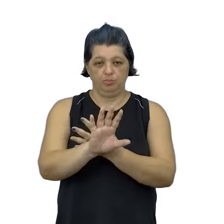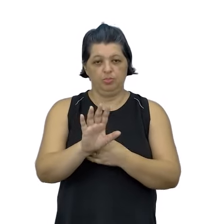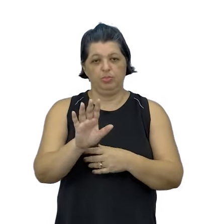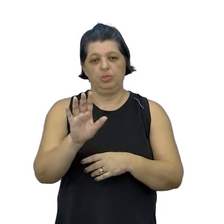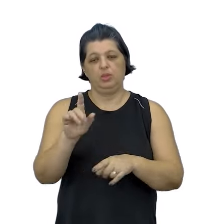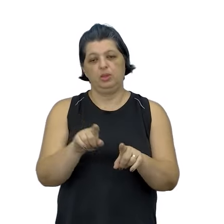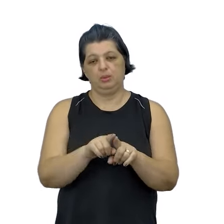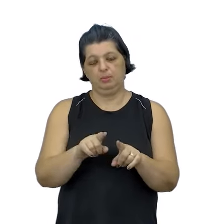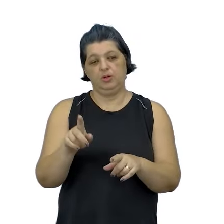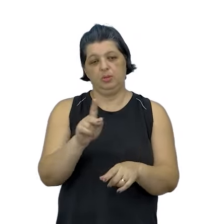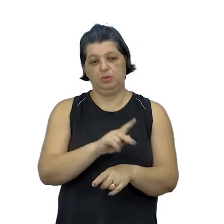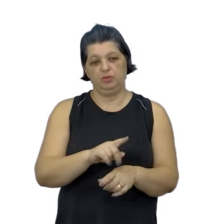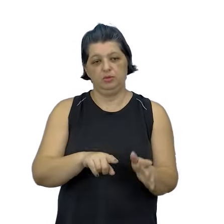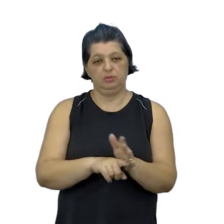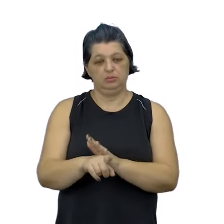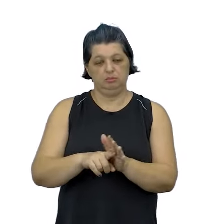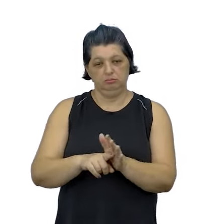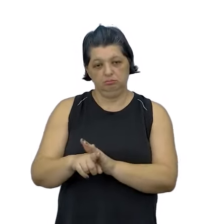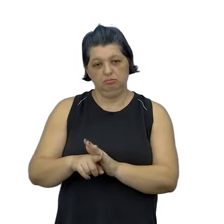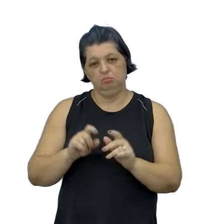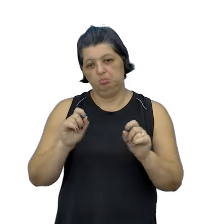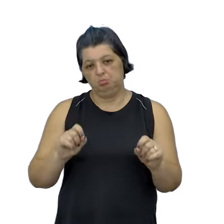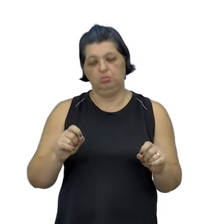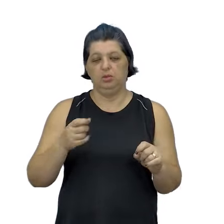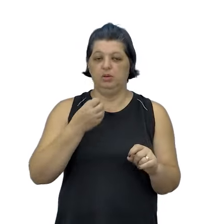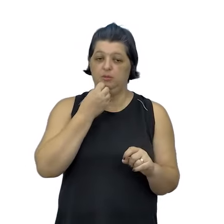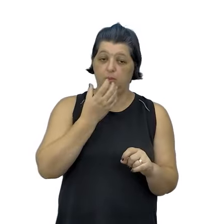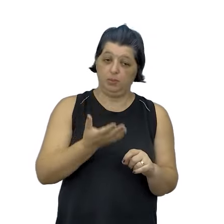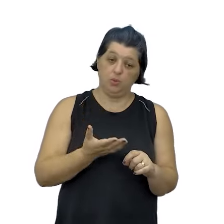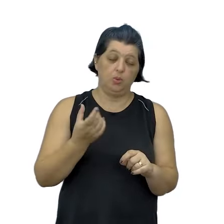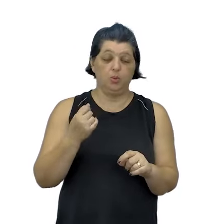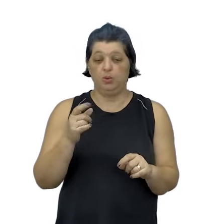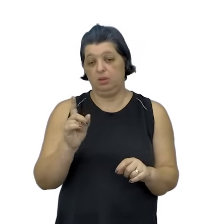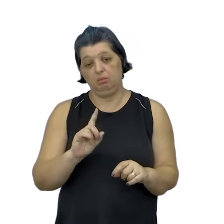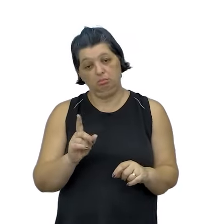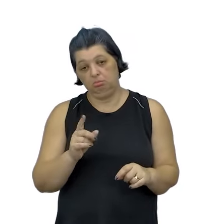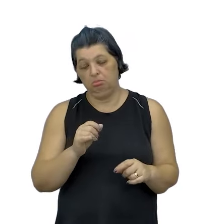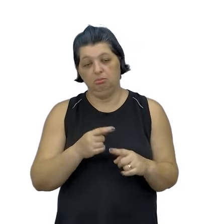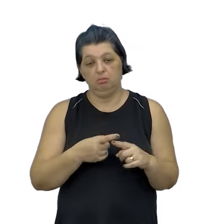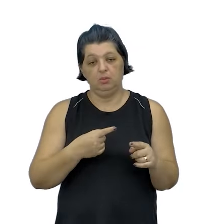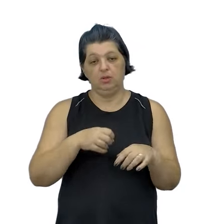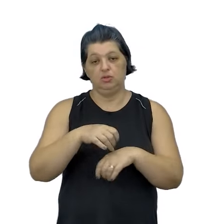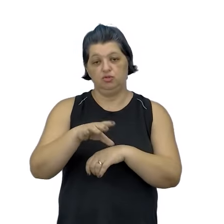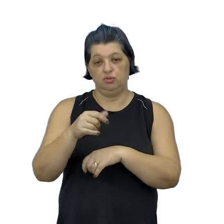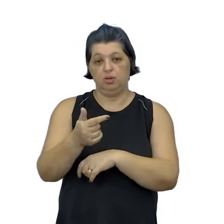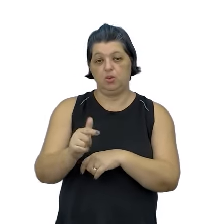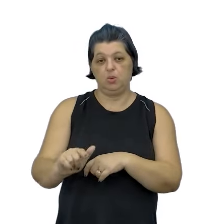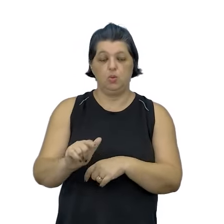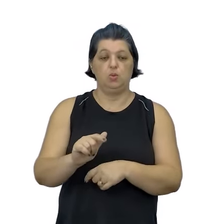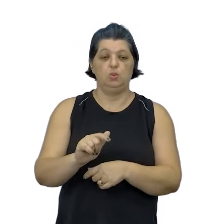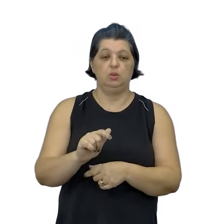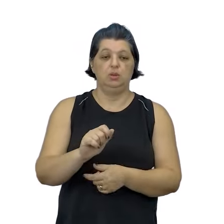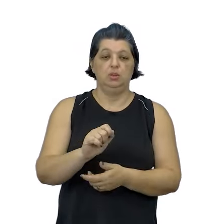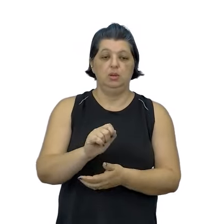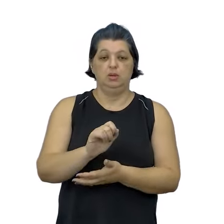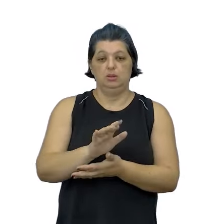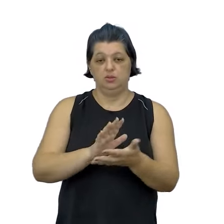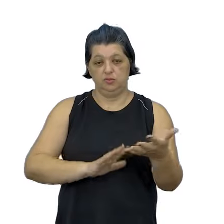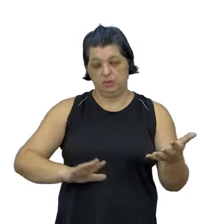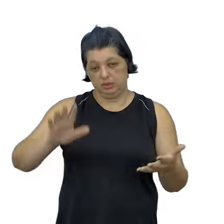um diagnóstico, registrar ali o que deu certo, o que não deu, e sugerir outras atividades e criar situações